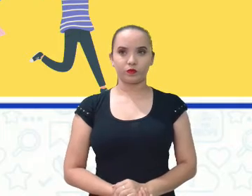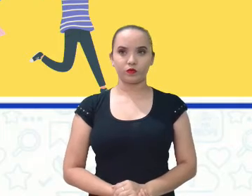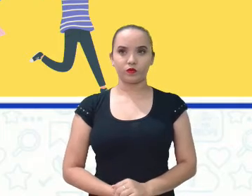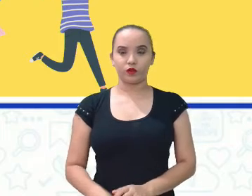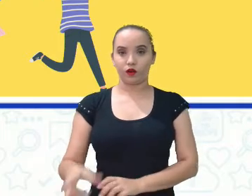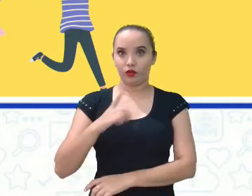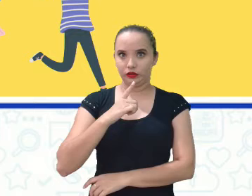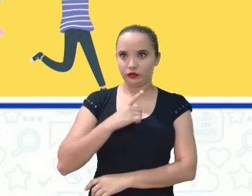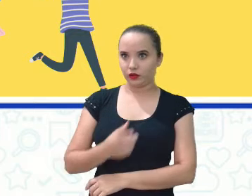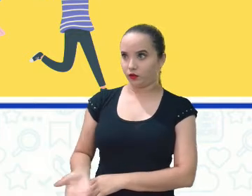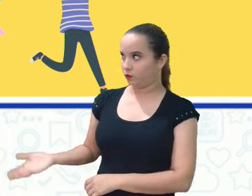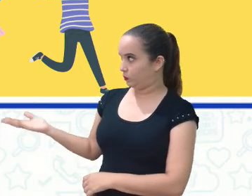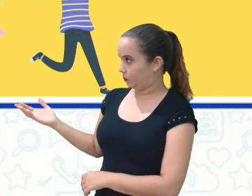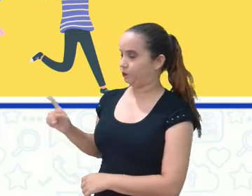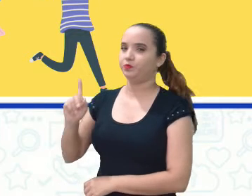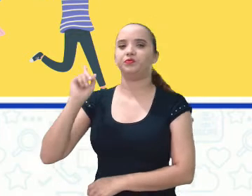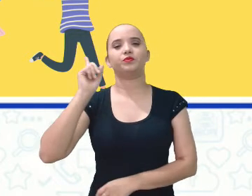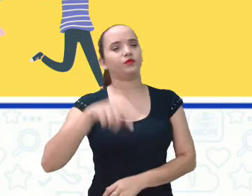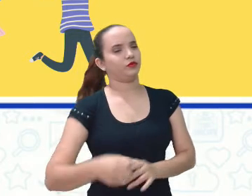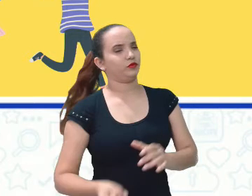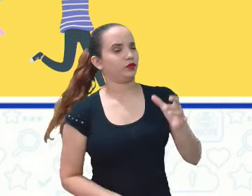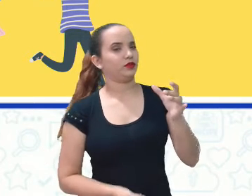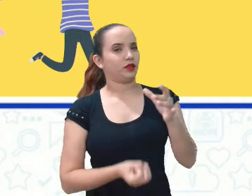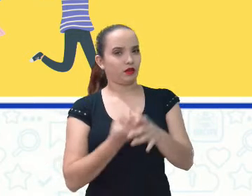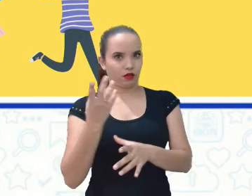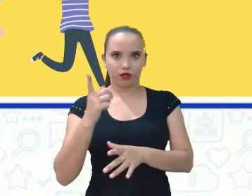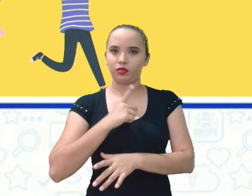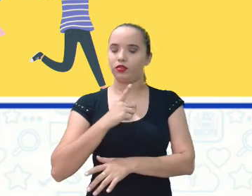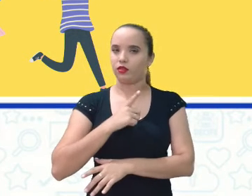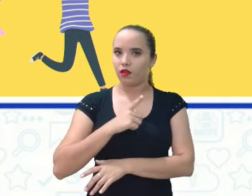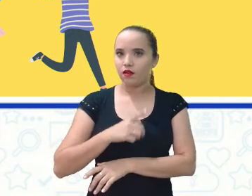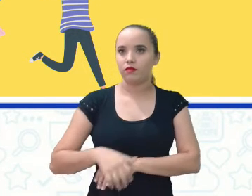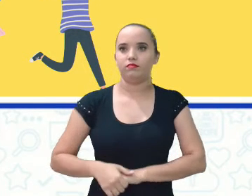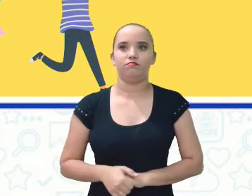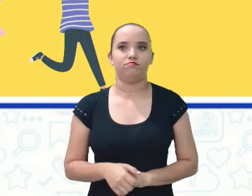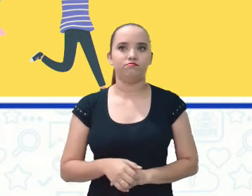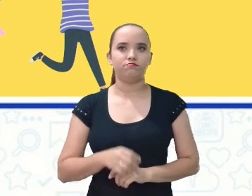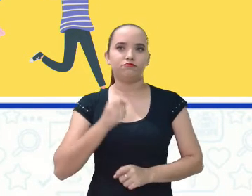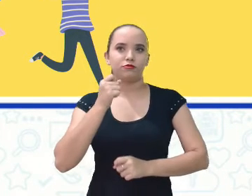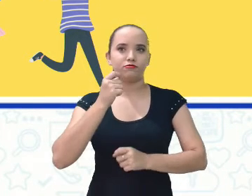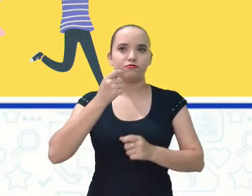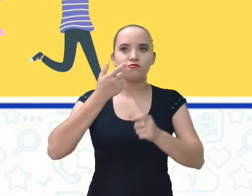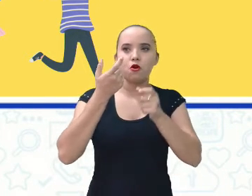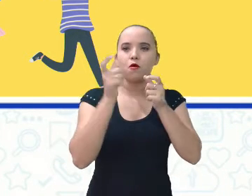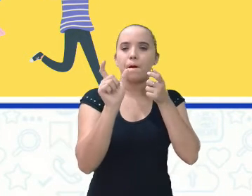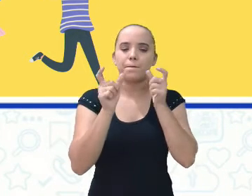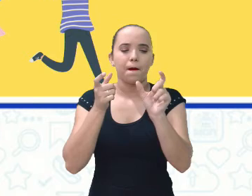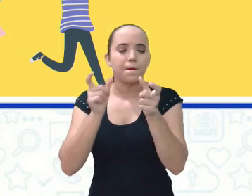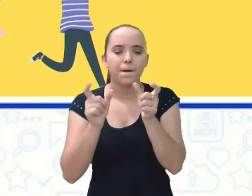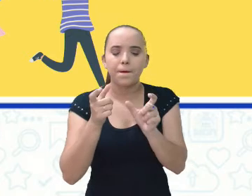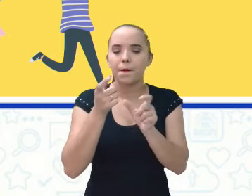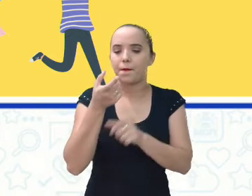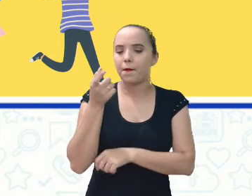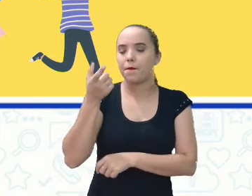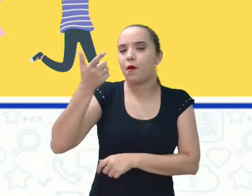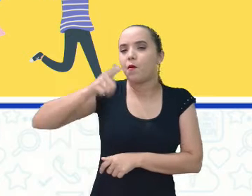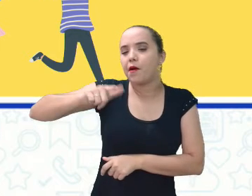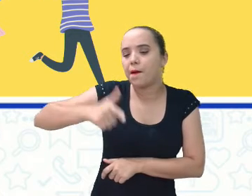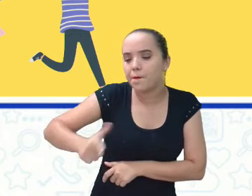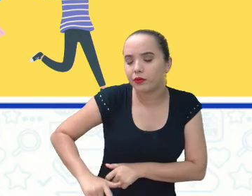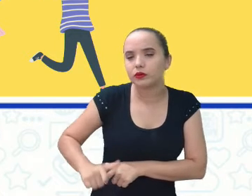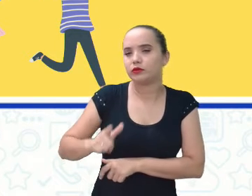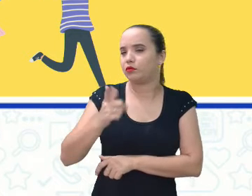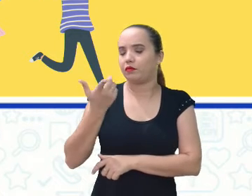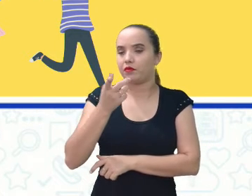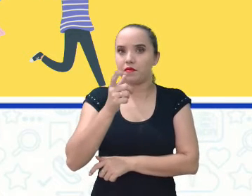Tem uma aqui, não é, criada, tem um humor assim, tem umas repetições de palavras assim, né, com a linguagem, tipo